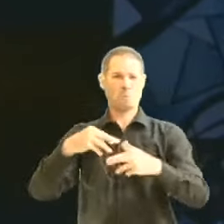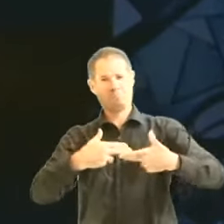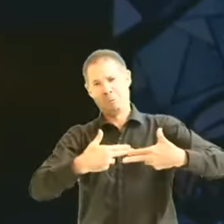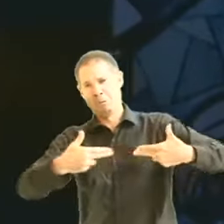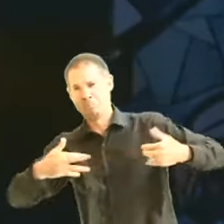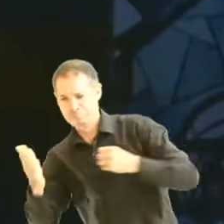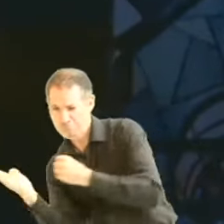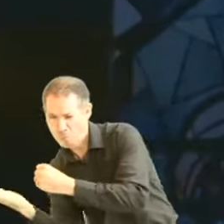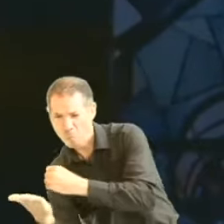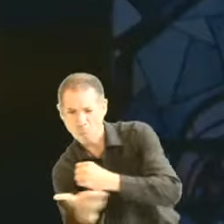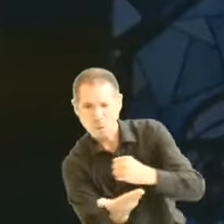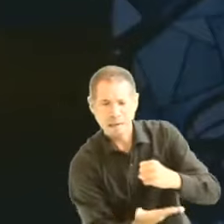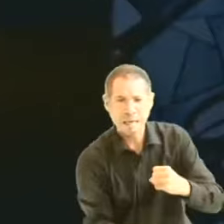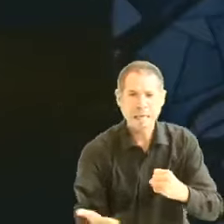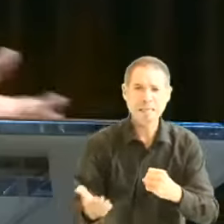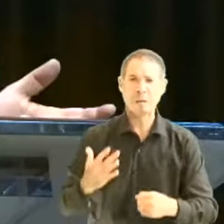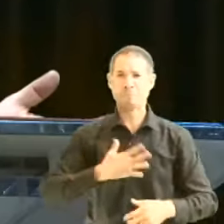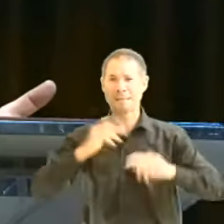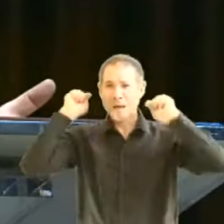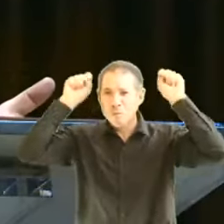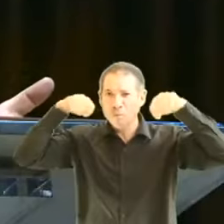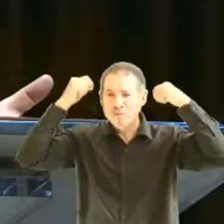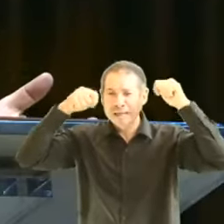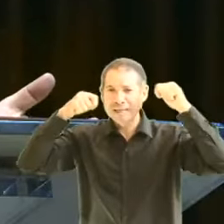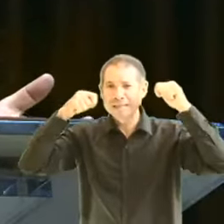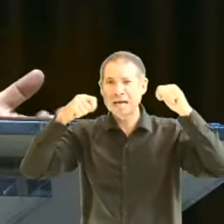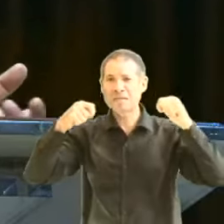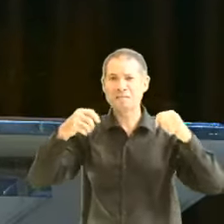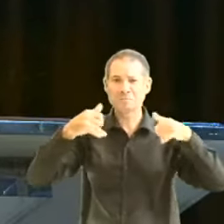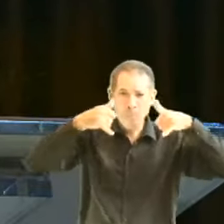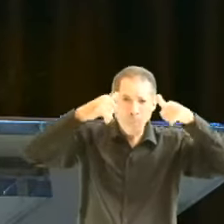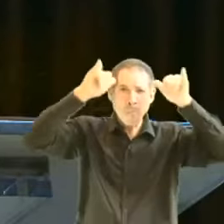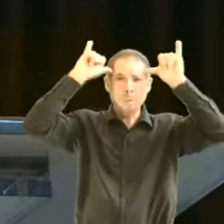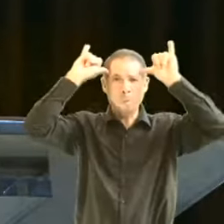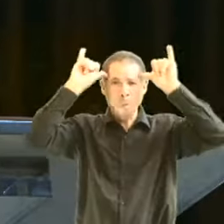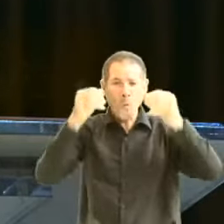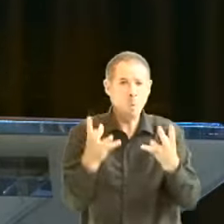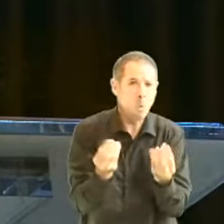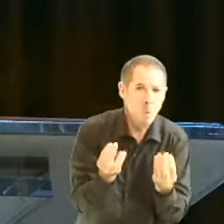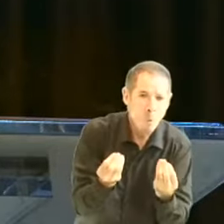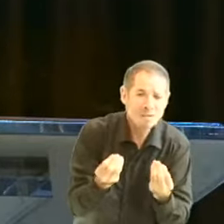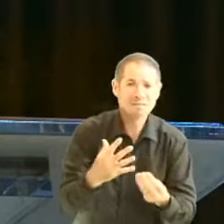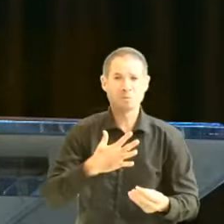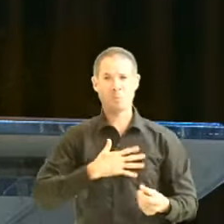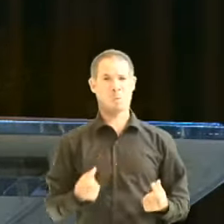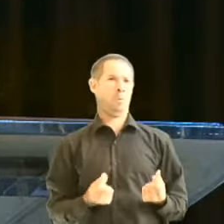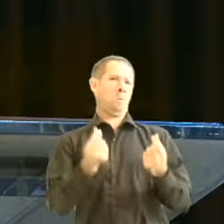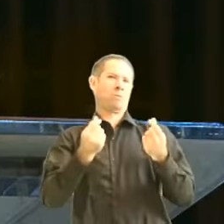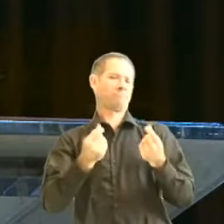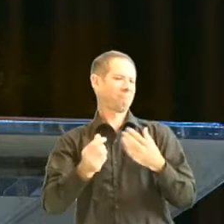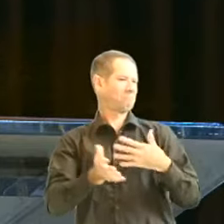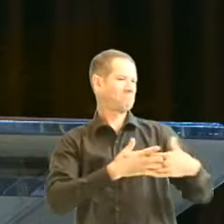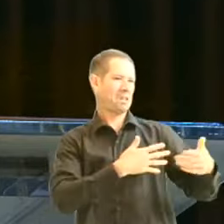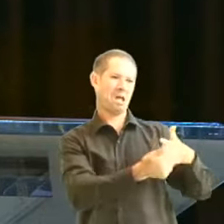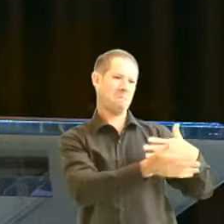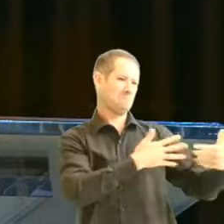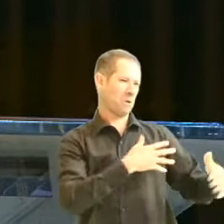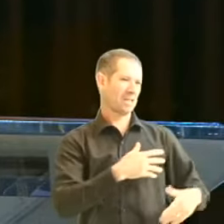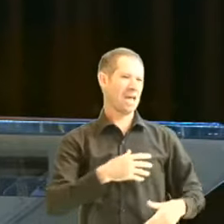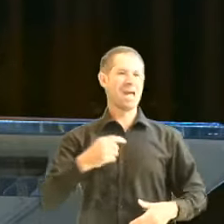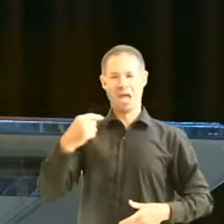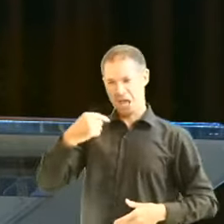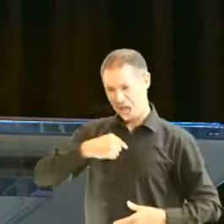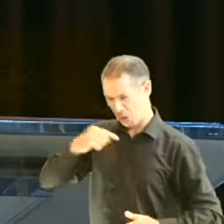as colheitas, com as minhas ovelhas, com os meus bois ou com os meus bens.